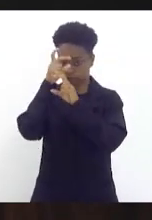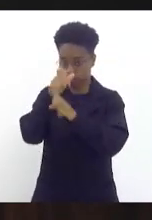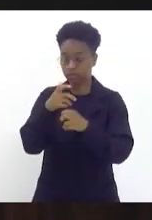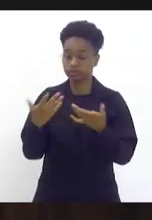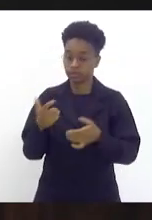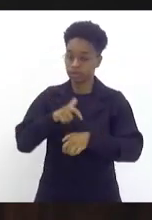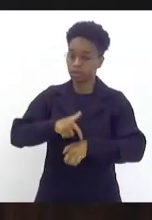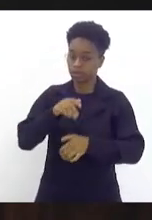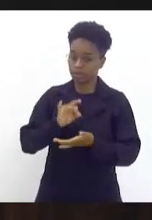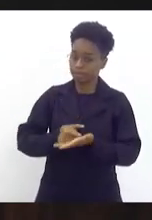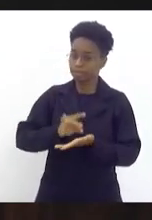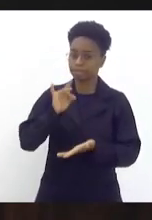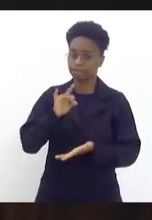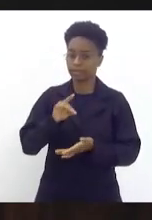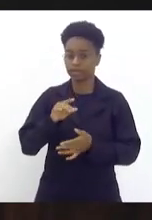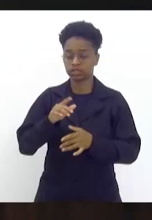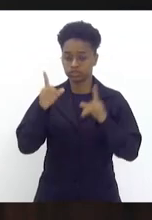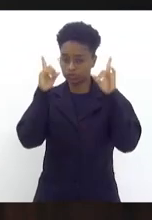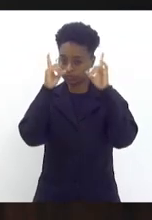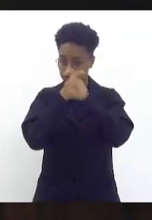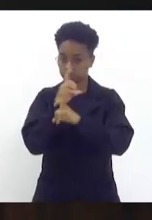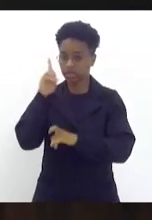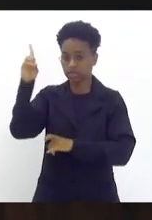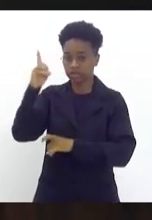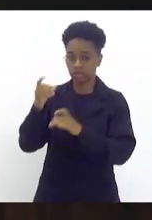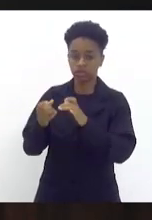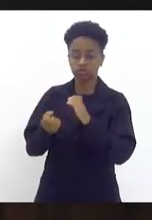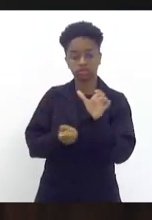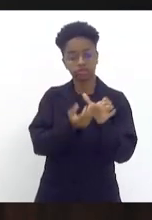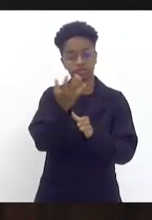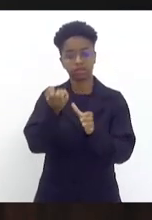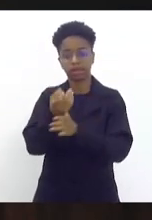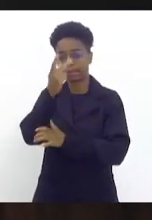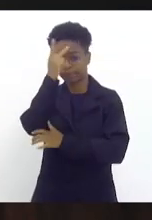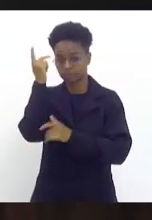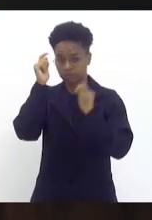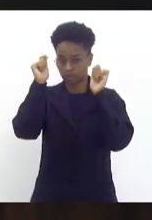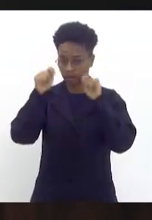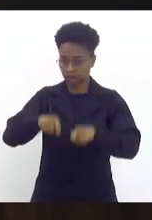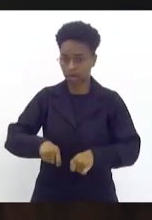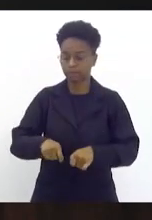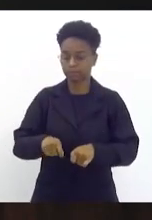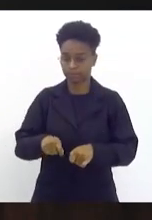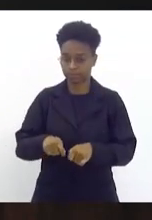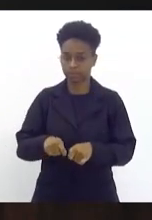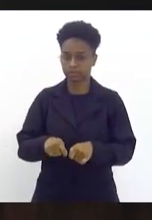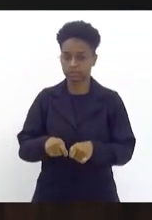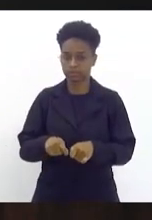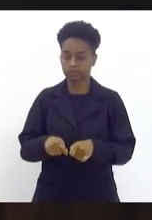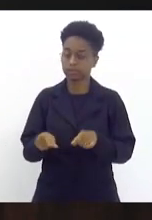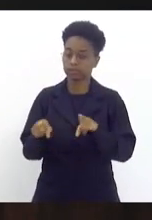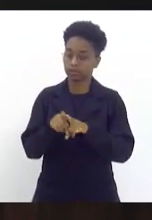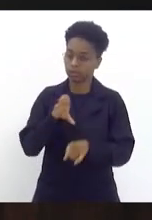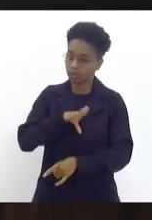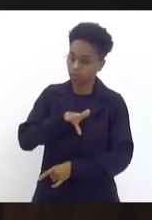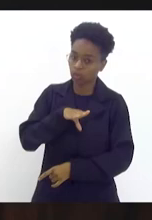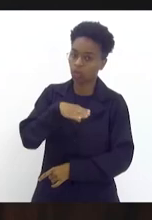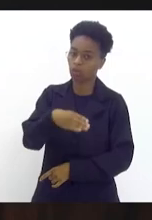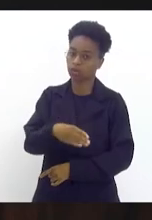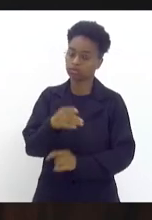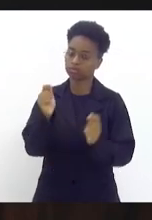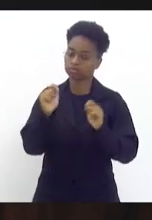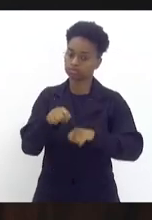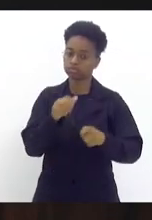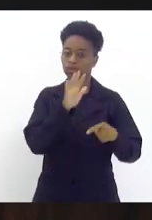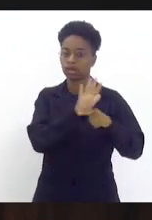mais difíceis que Deus faz surgir pessoas capazes e corajosas para